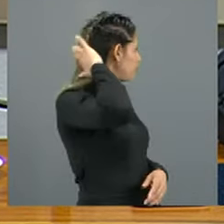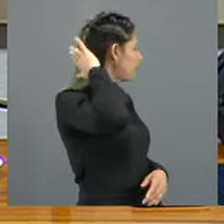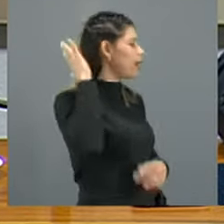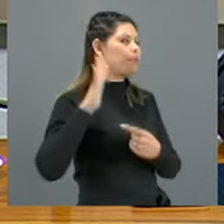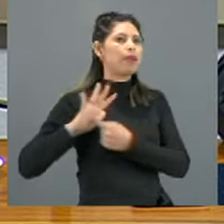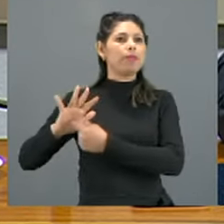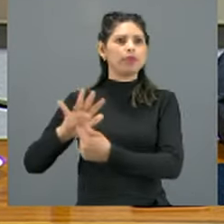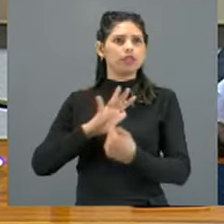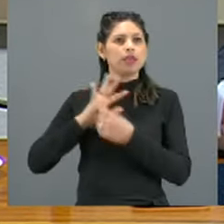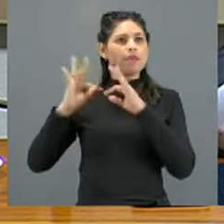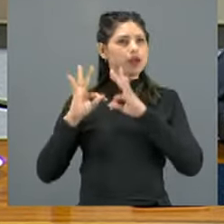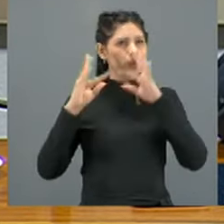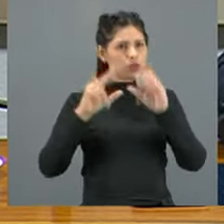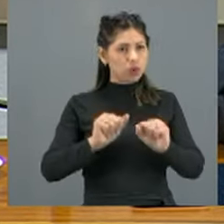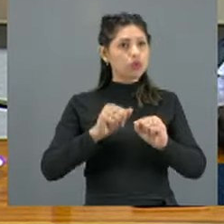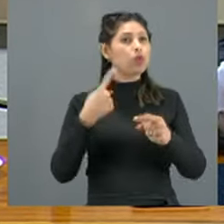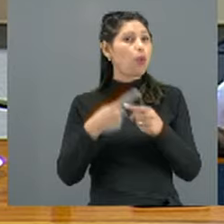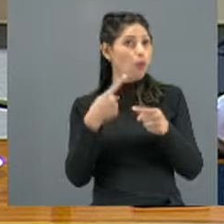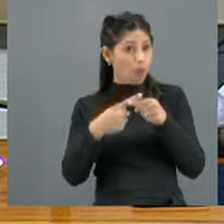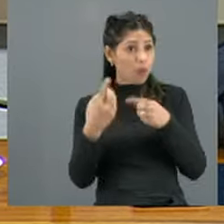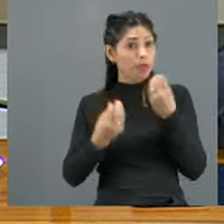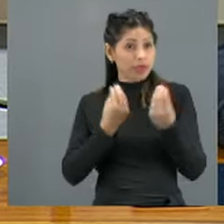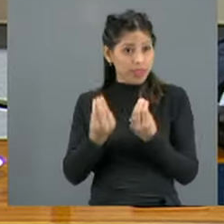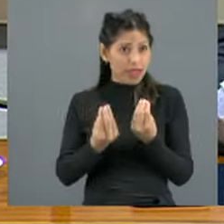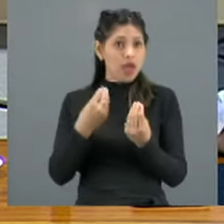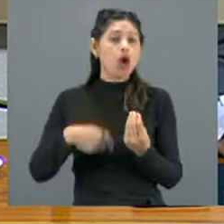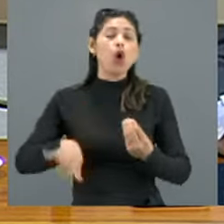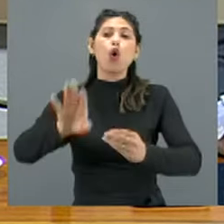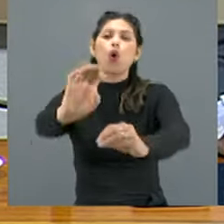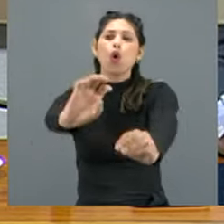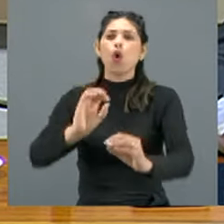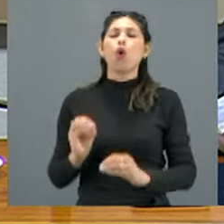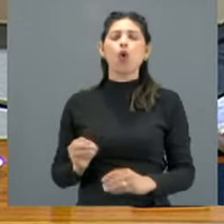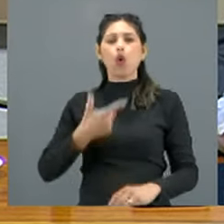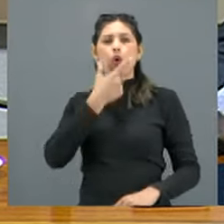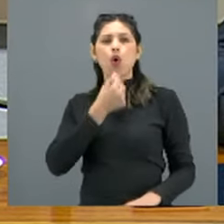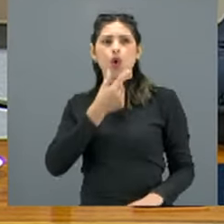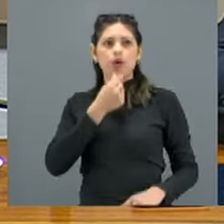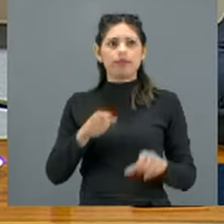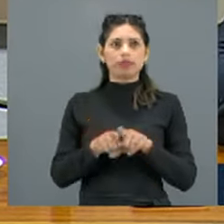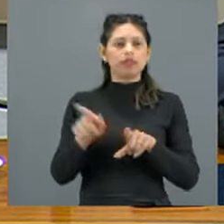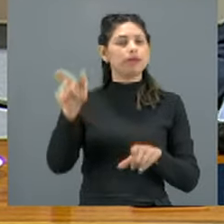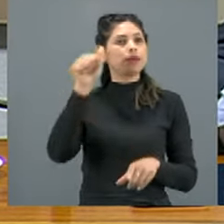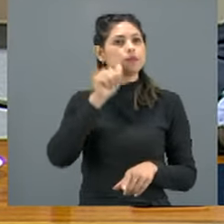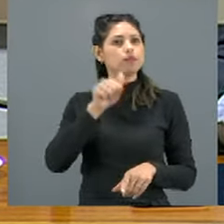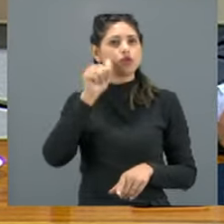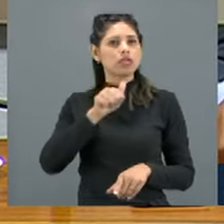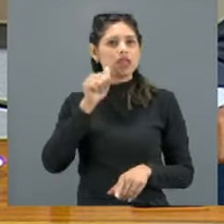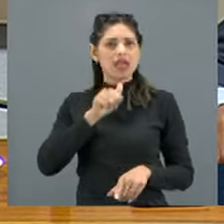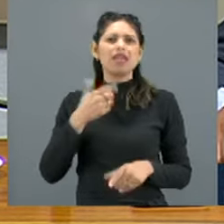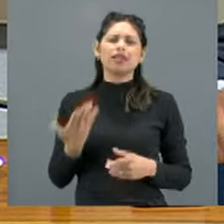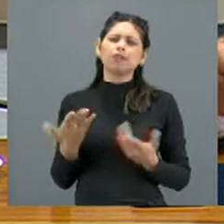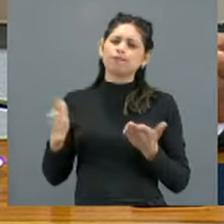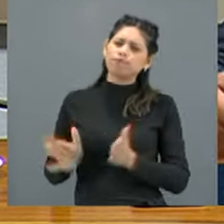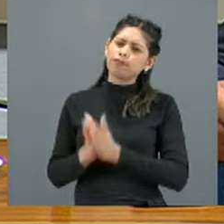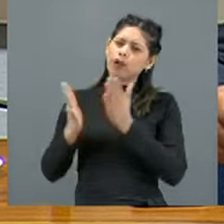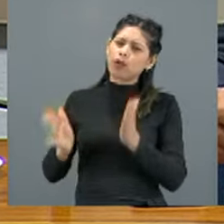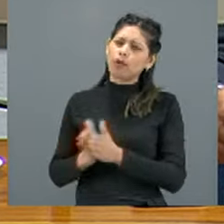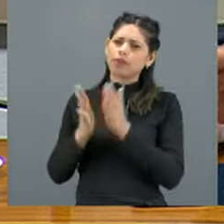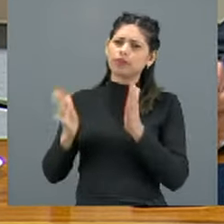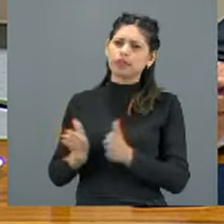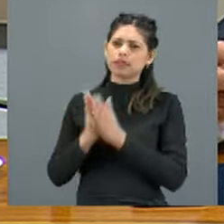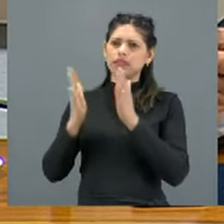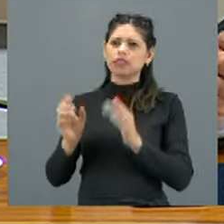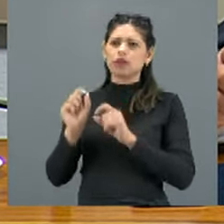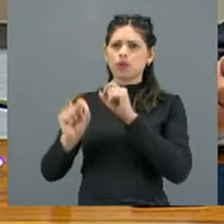A faceta de milhares de homens e mulheres humildes, pobres, que de uma hora para outra se tornaram, pelo Estado